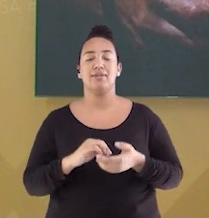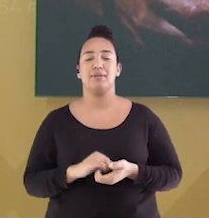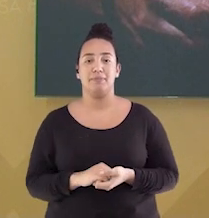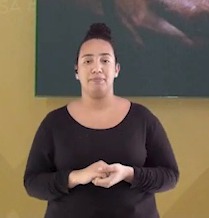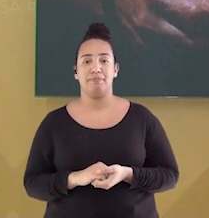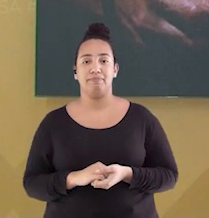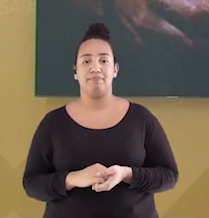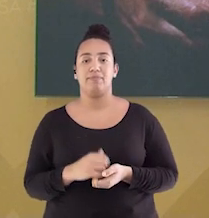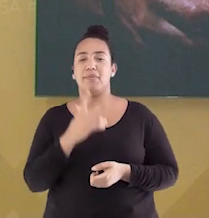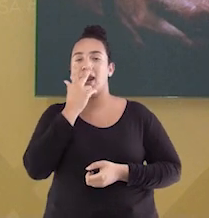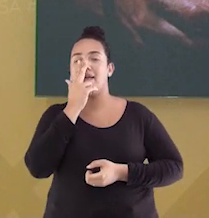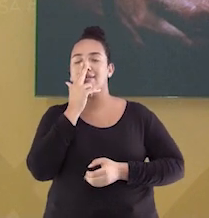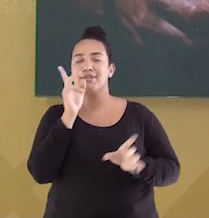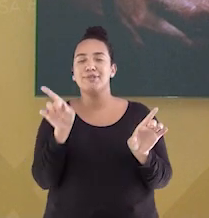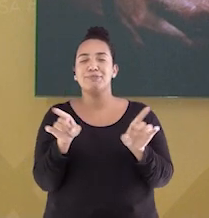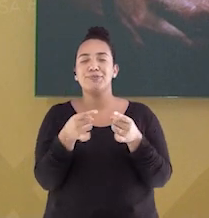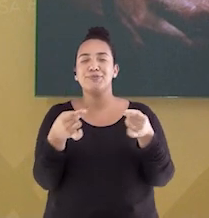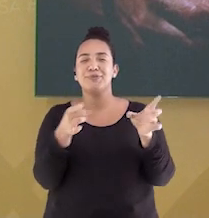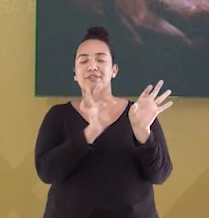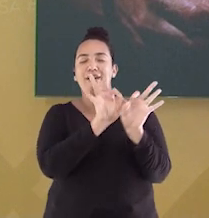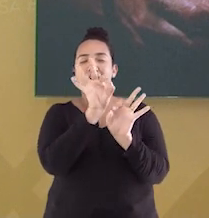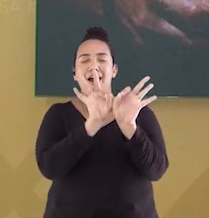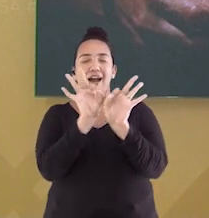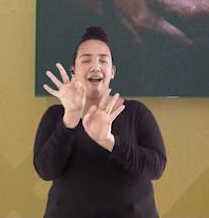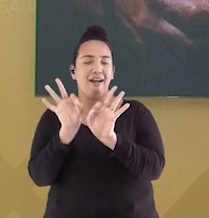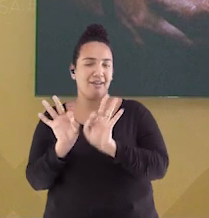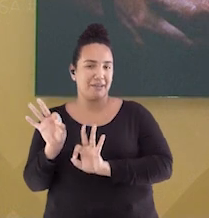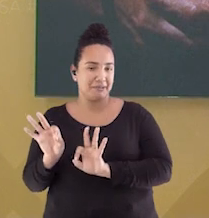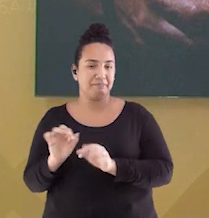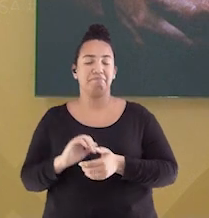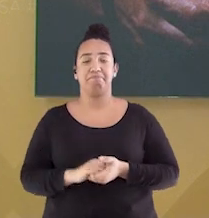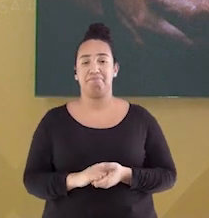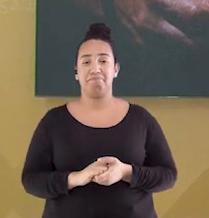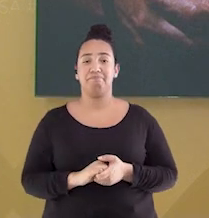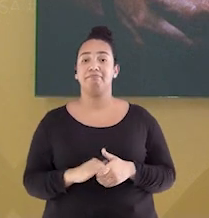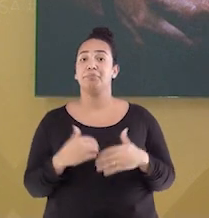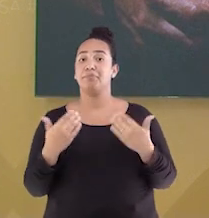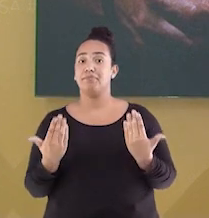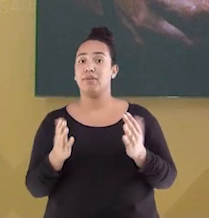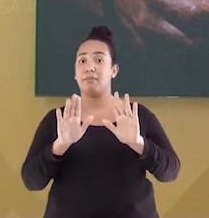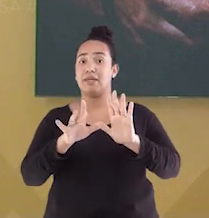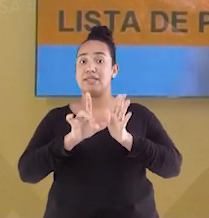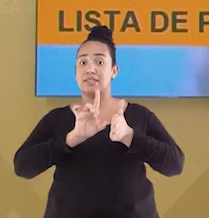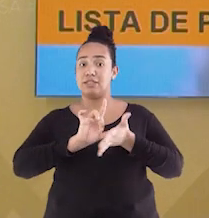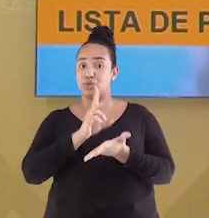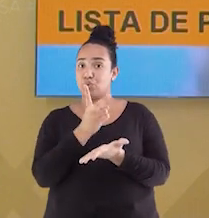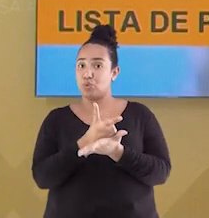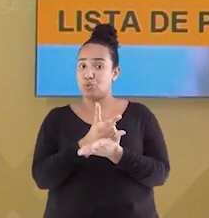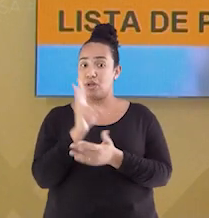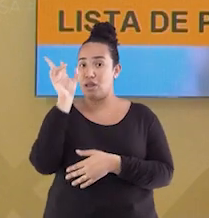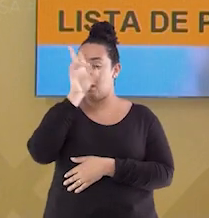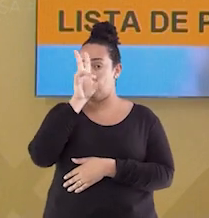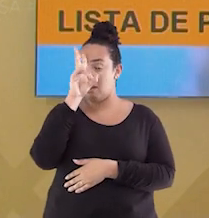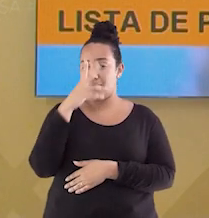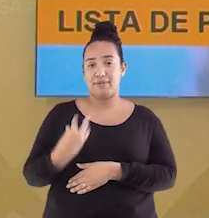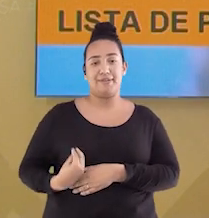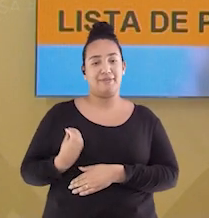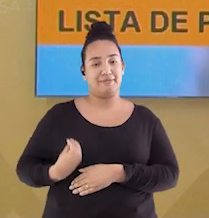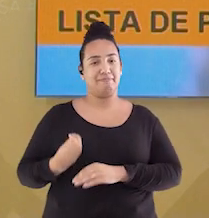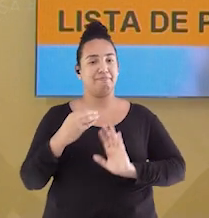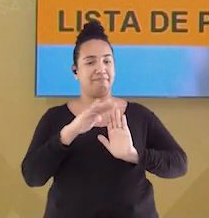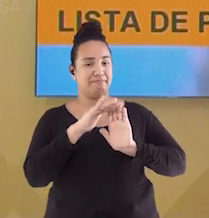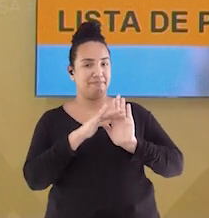a música. Antes de continuar, não esqueça de assinar a lista de